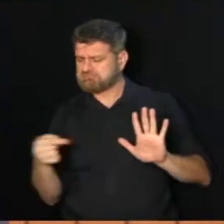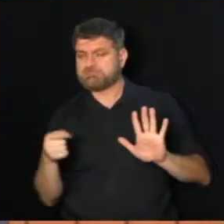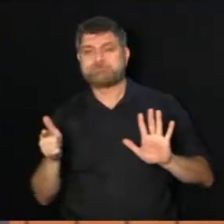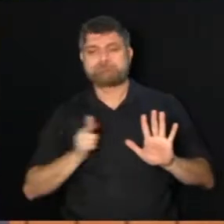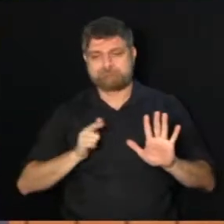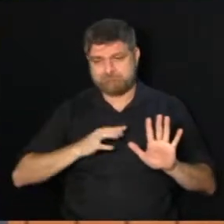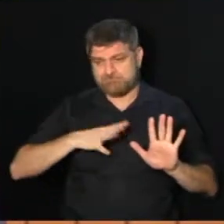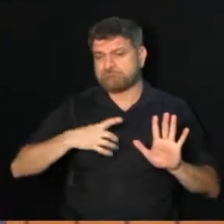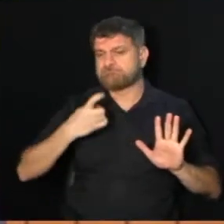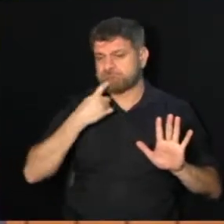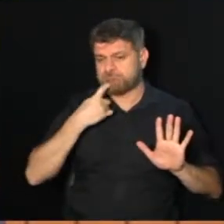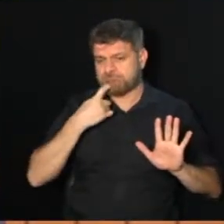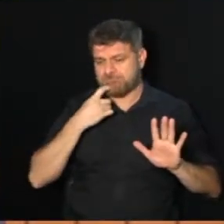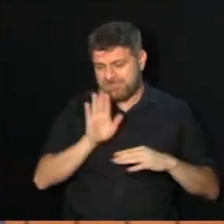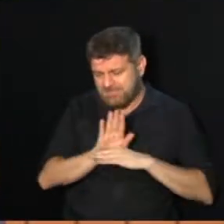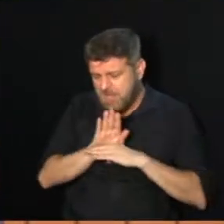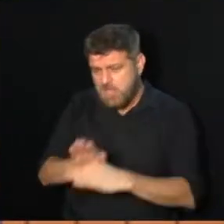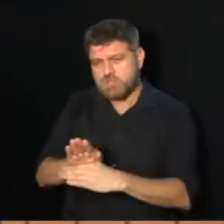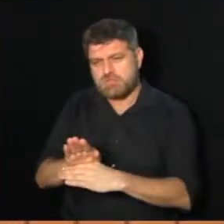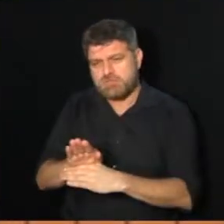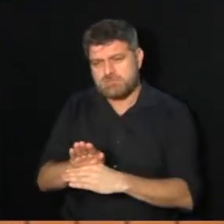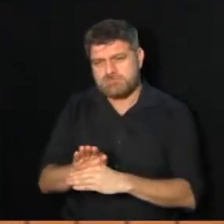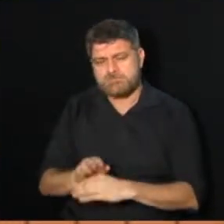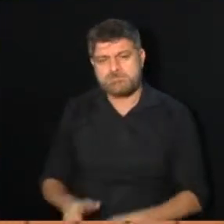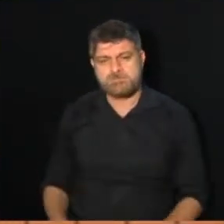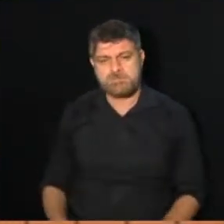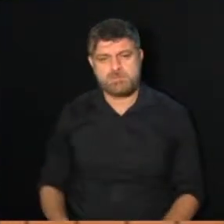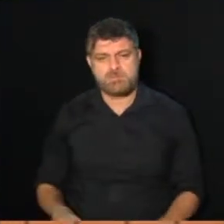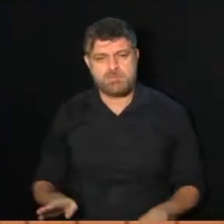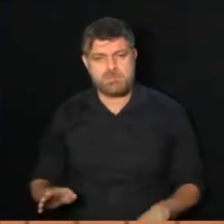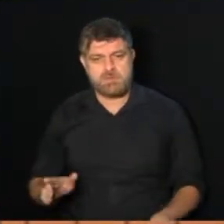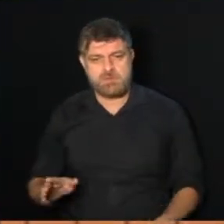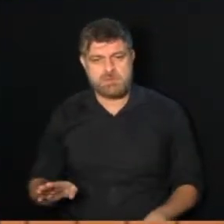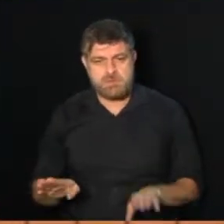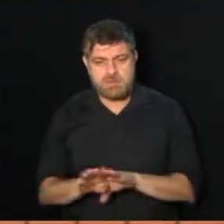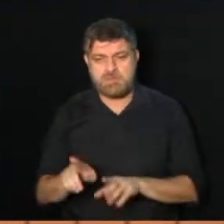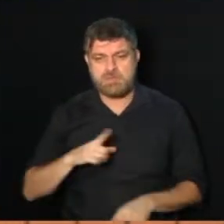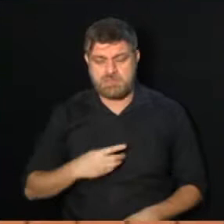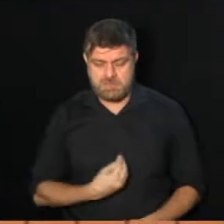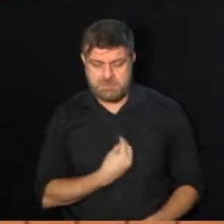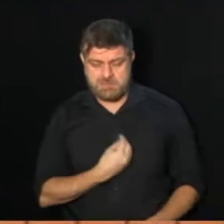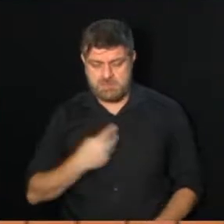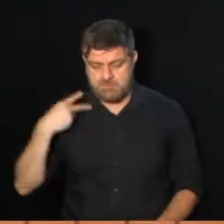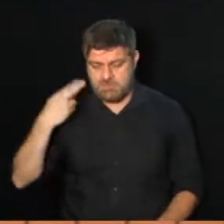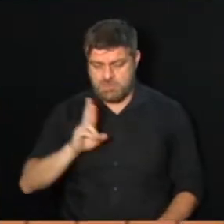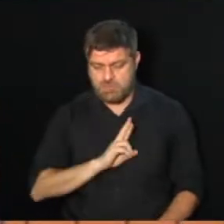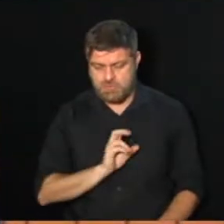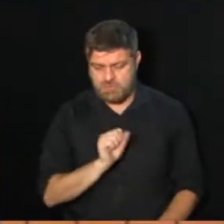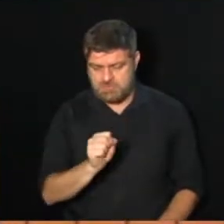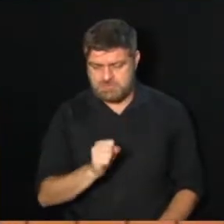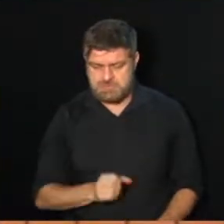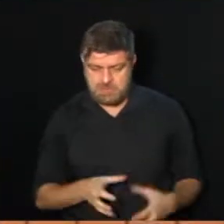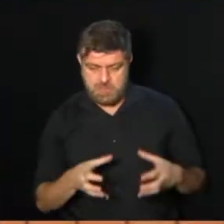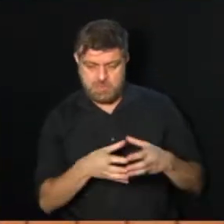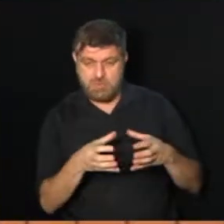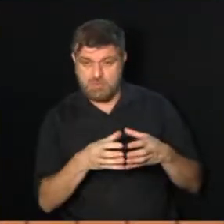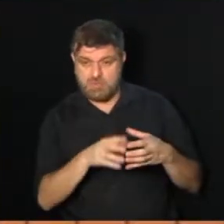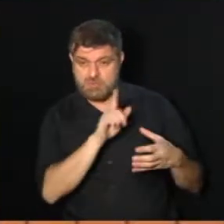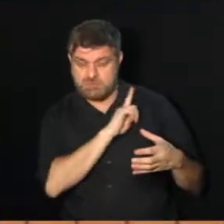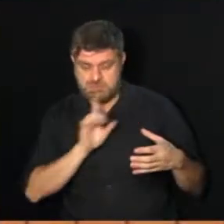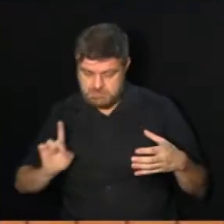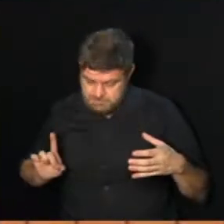para o município de Campinas, né. Temos aqui também o vereador Rossini, que vem participando conosco